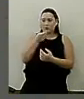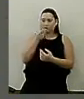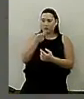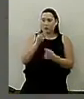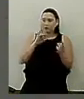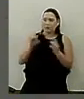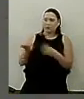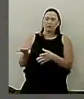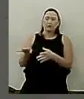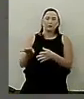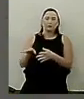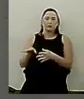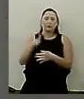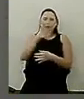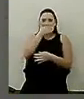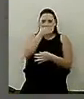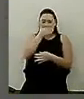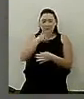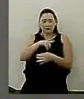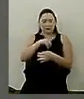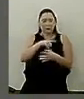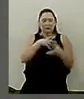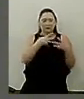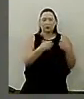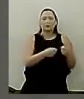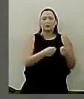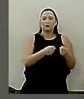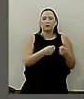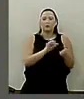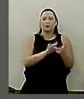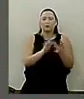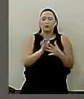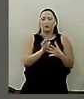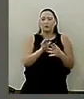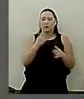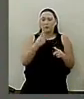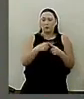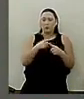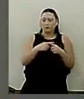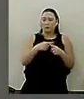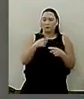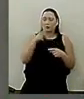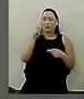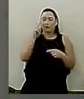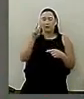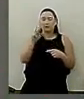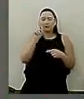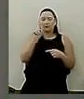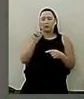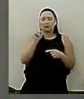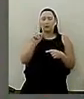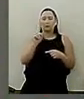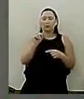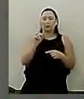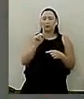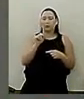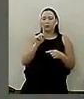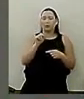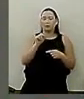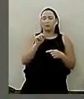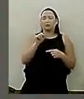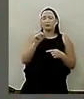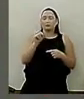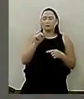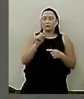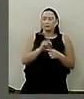o cristianismo e abraçou o muçulmanismo porque ela viu uma lógica melhor no muçulmanismo do que no